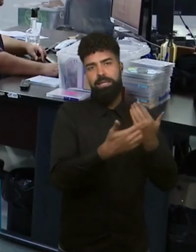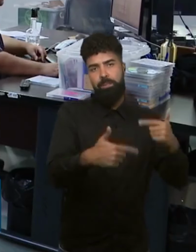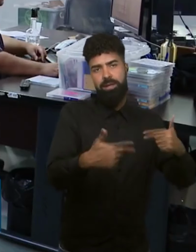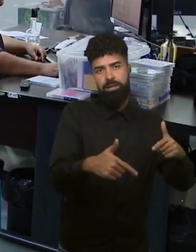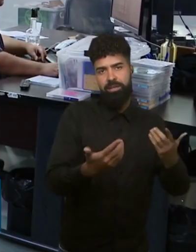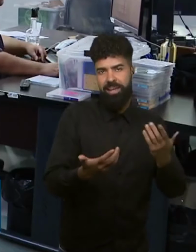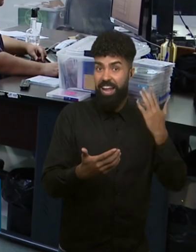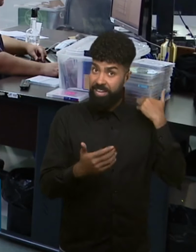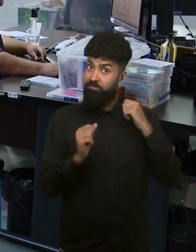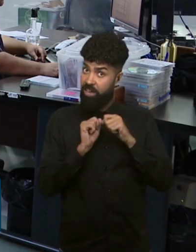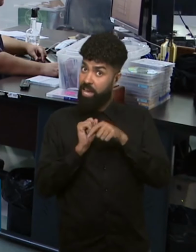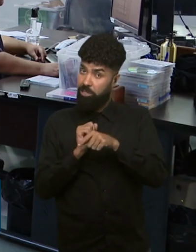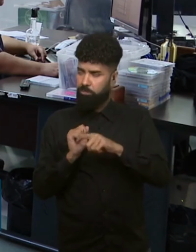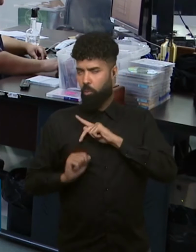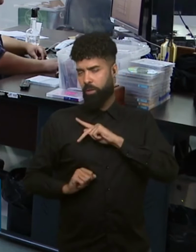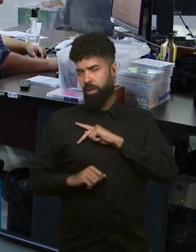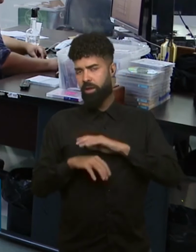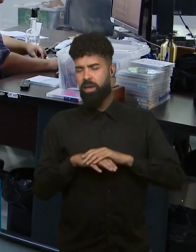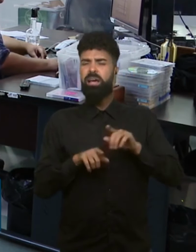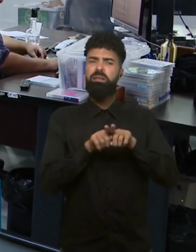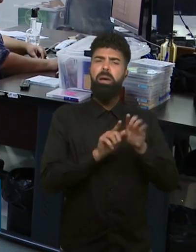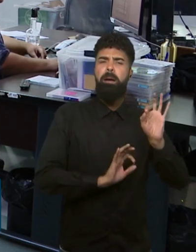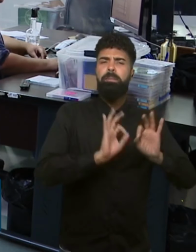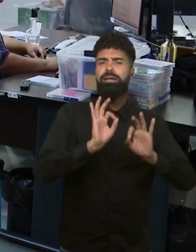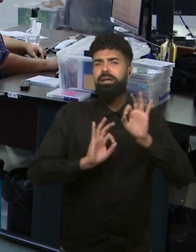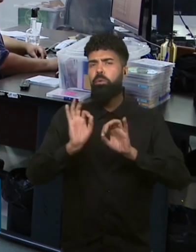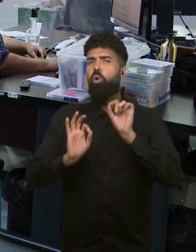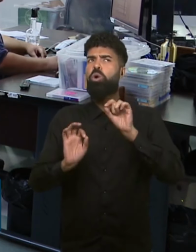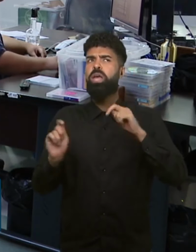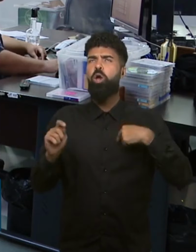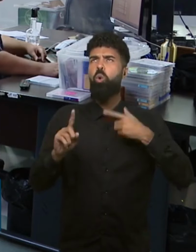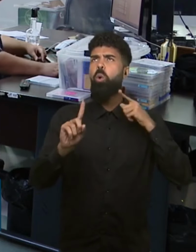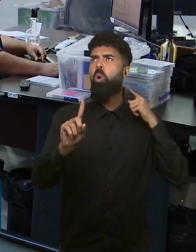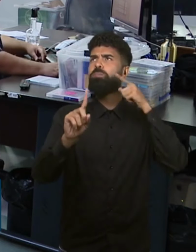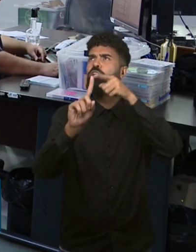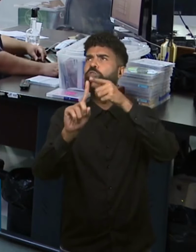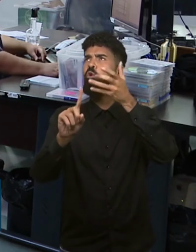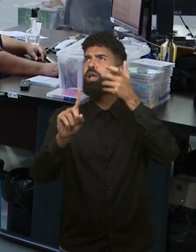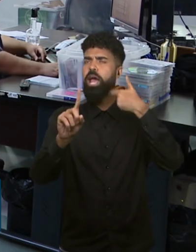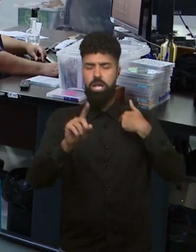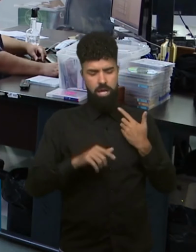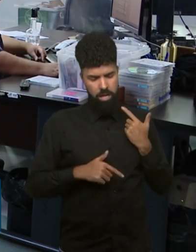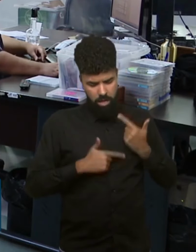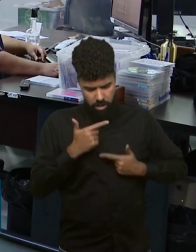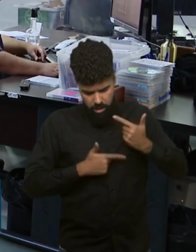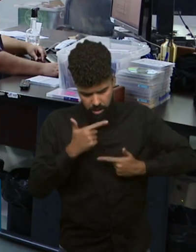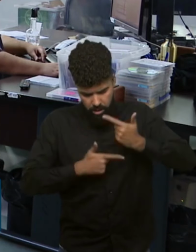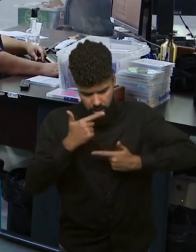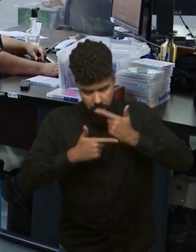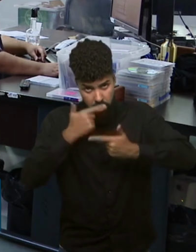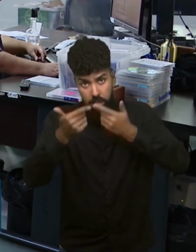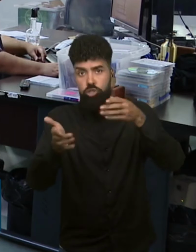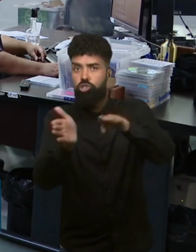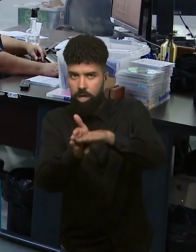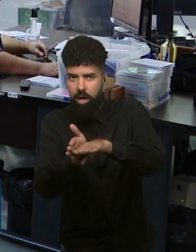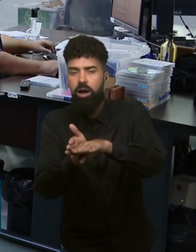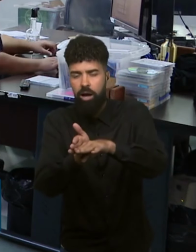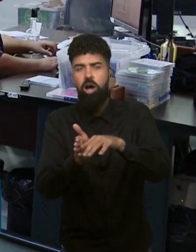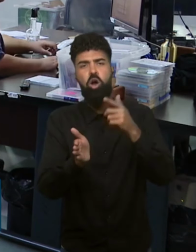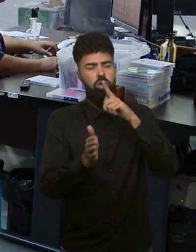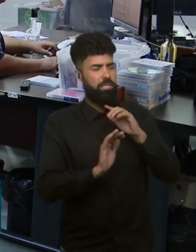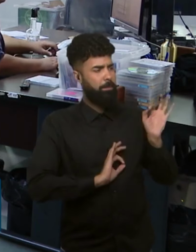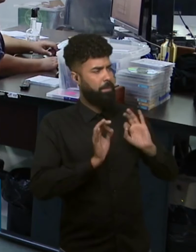tem um planejamento, onde ele pode chegar. E nesse onde ele pode chegar, ele traz todos